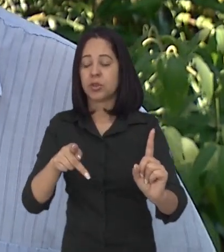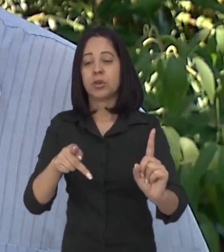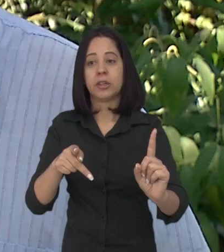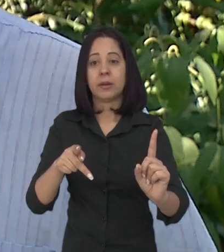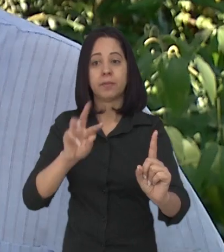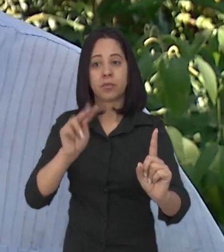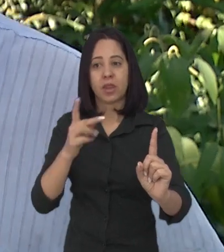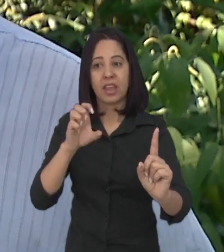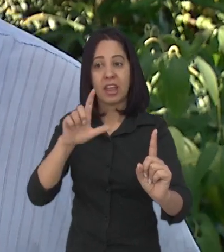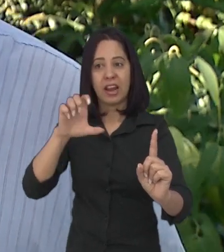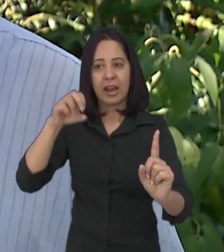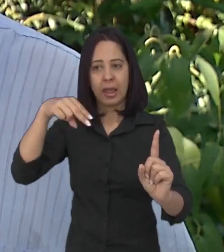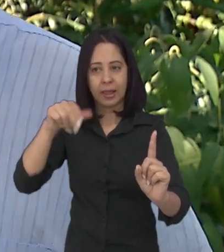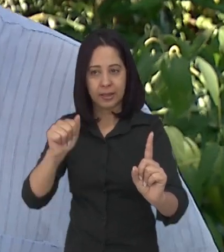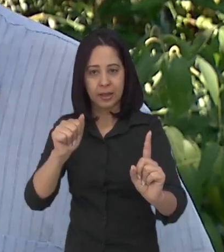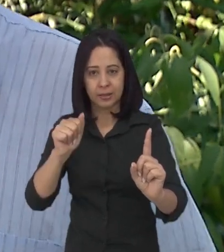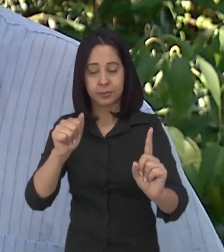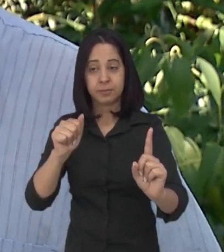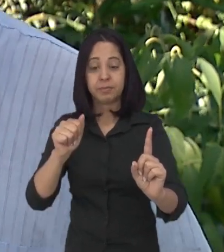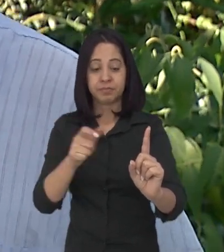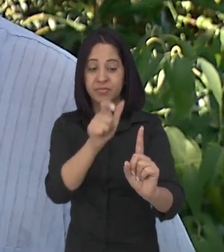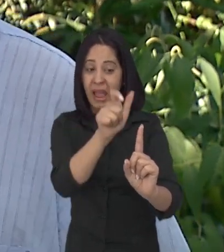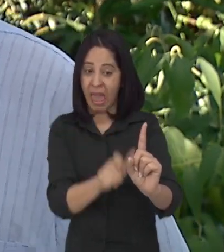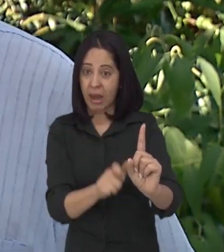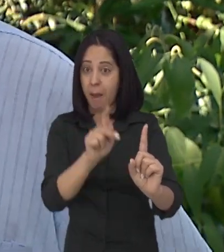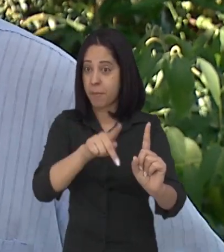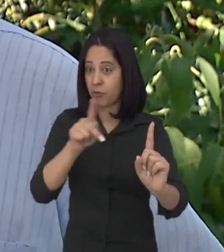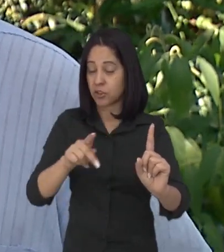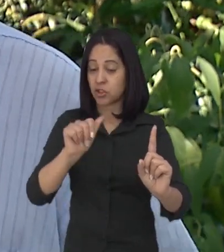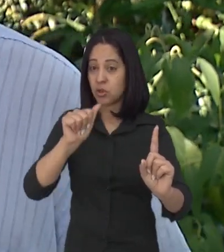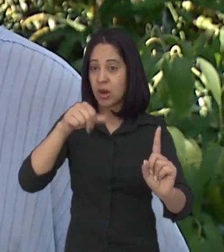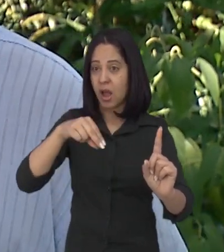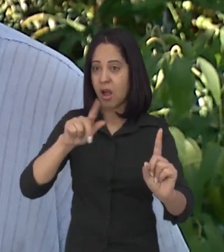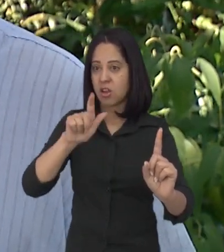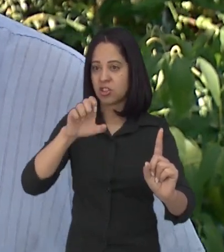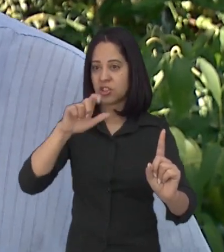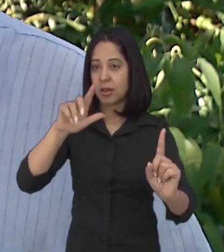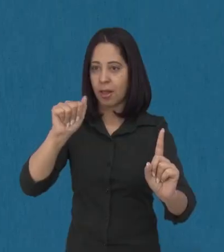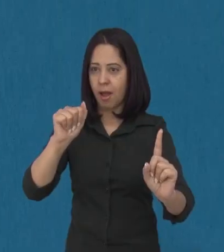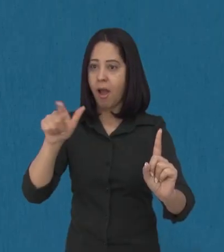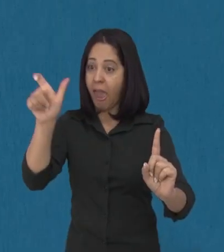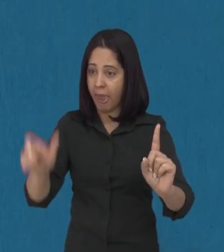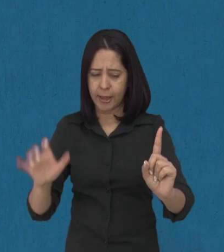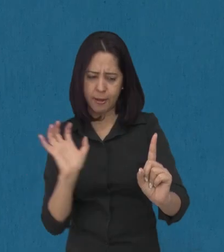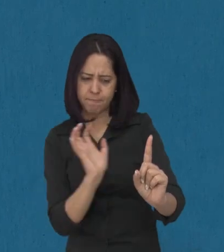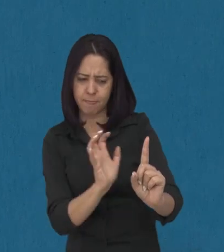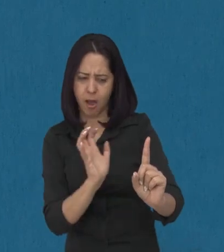professora Helena Borgoff, Yolanda Borgoff, a professora Ângela Savastano,